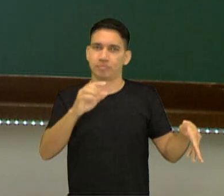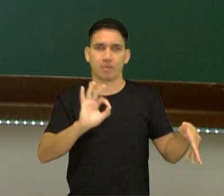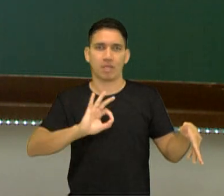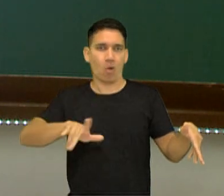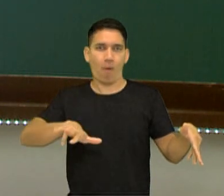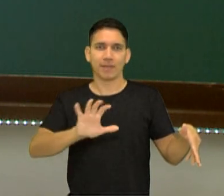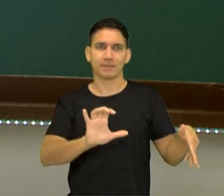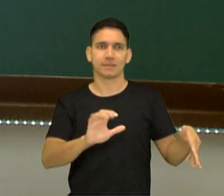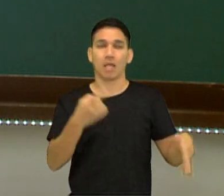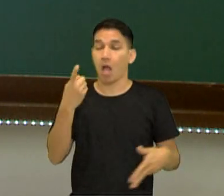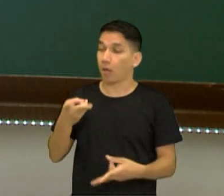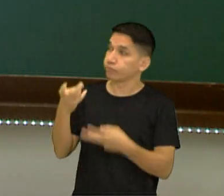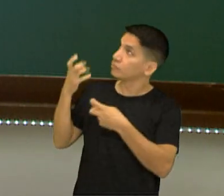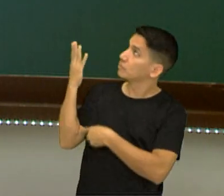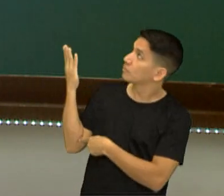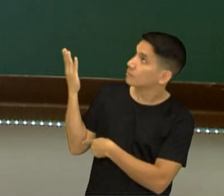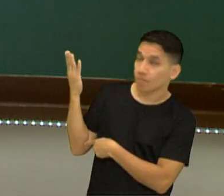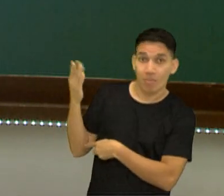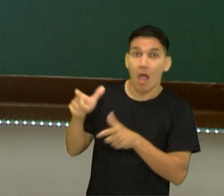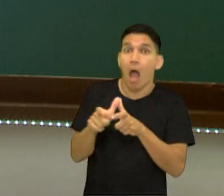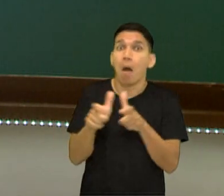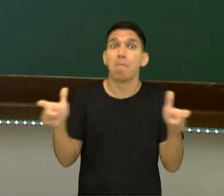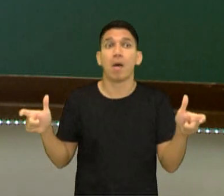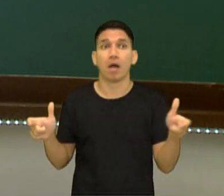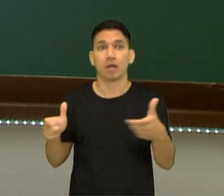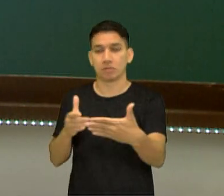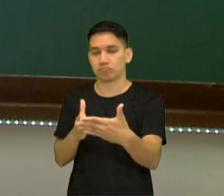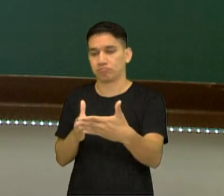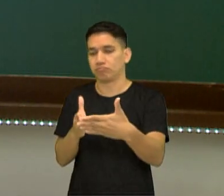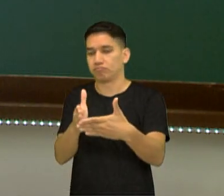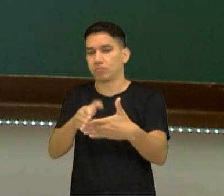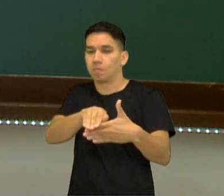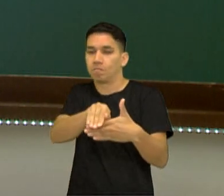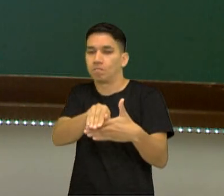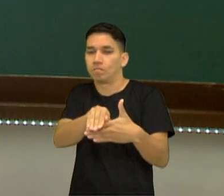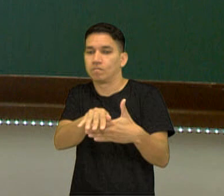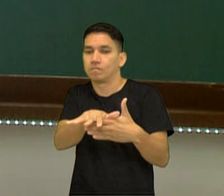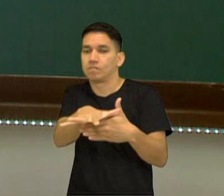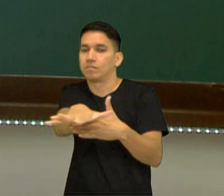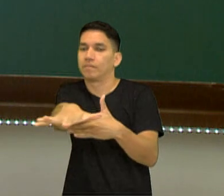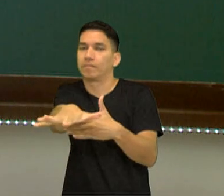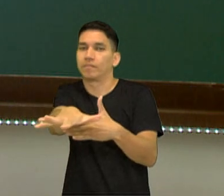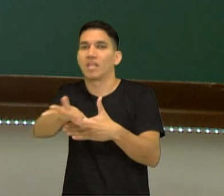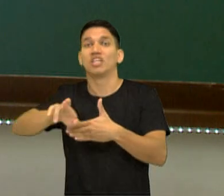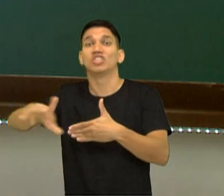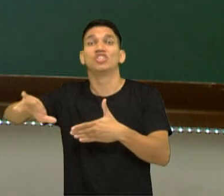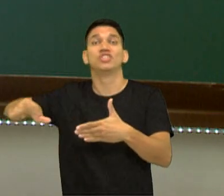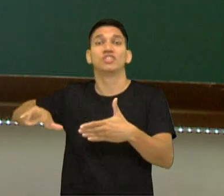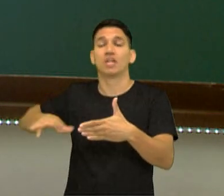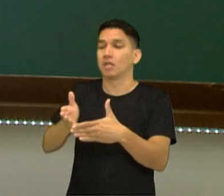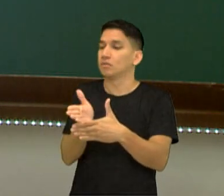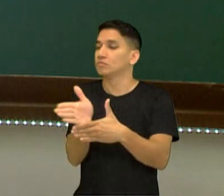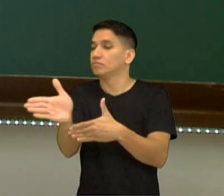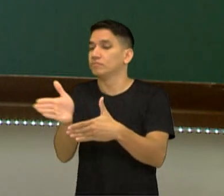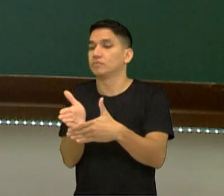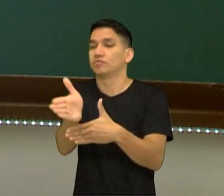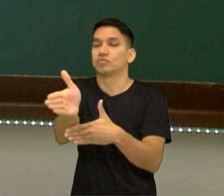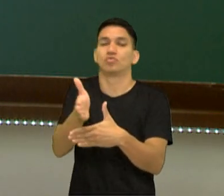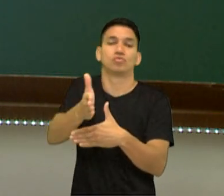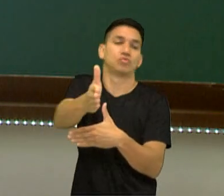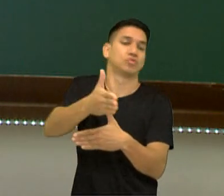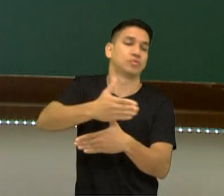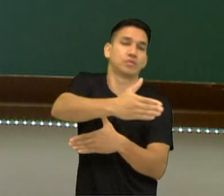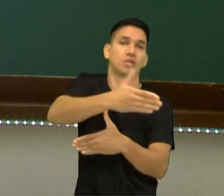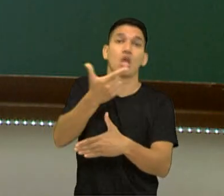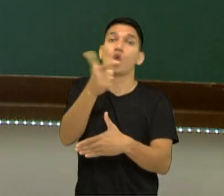ele observou que a maioria passou, algumas passaram e tomaram distâncias diferentes aí na sua direção e outras